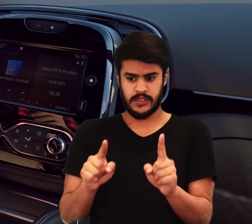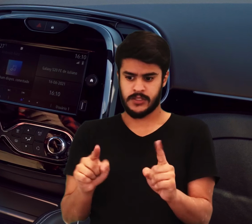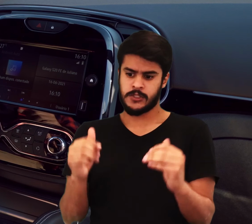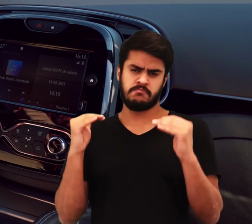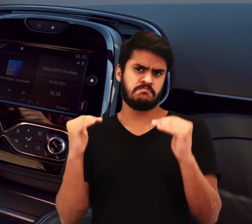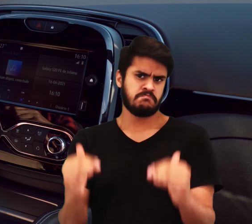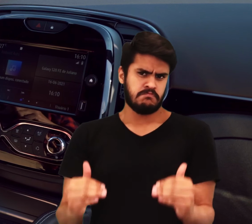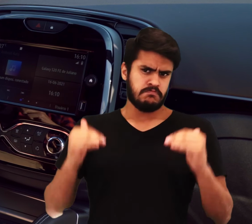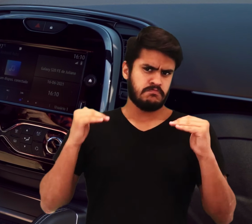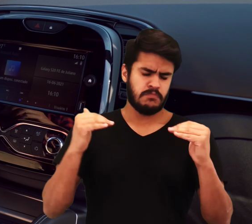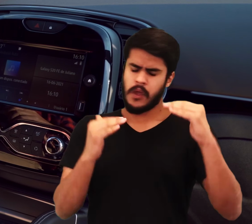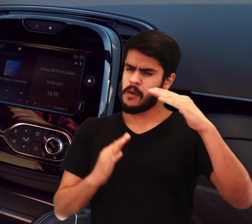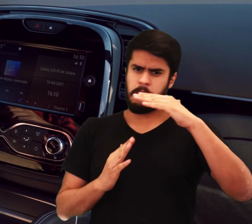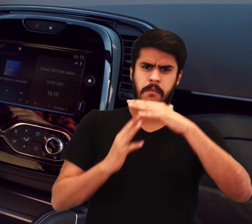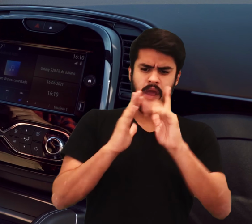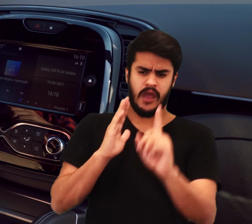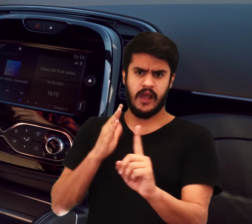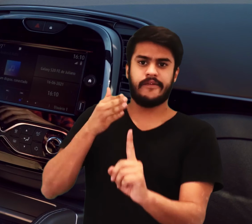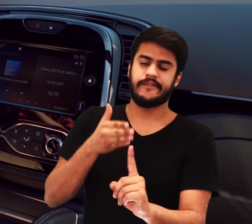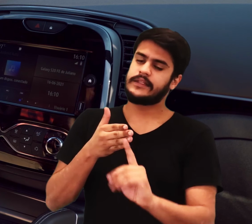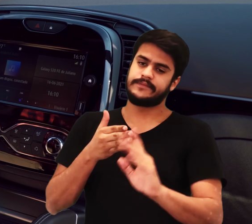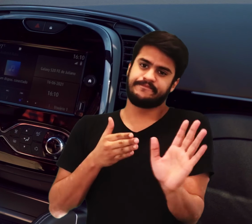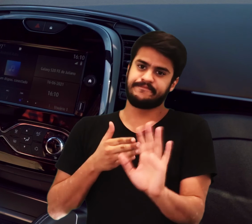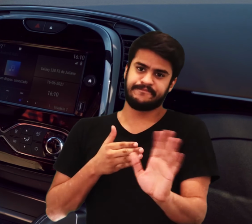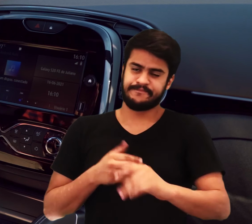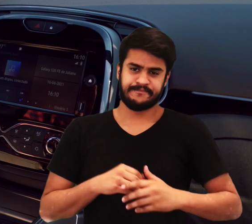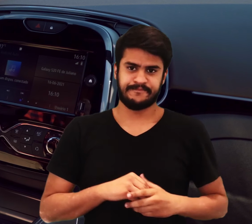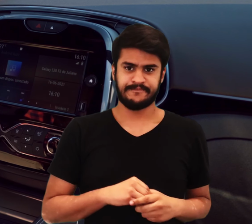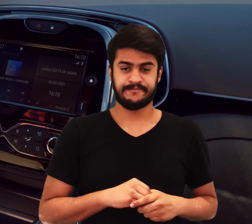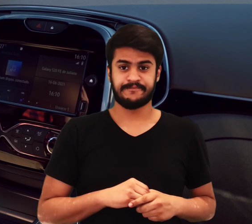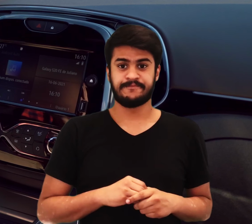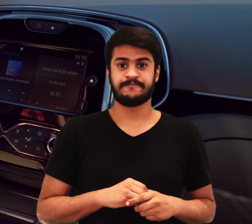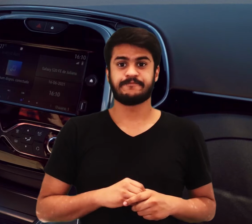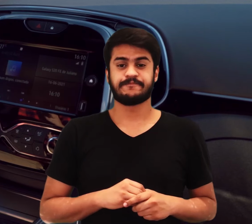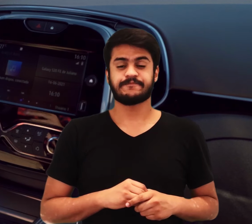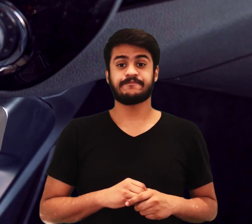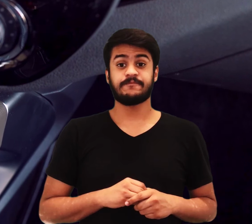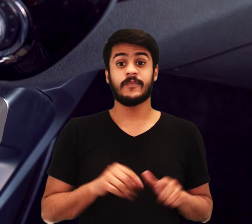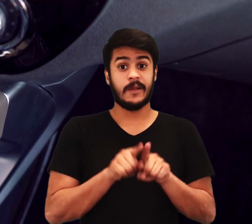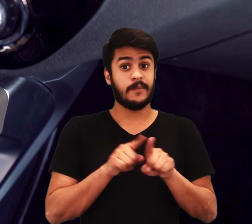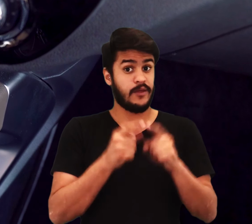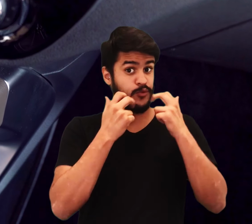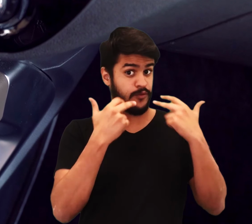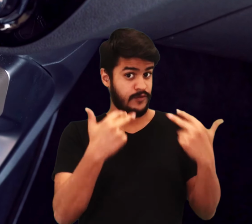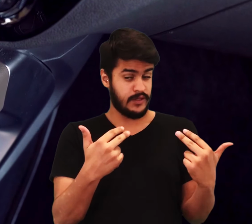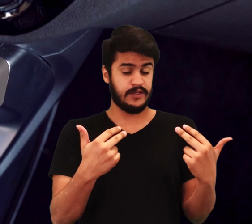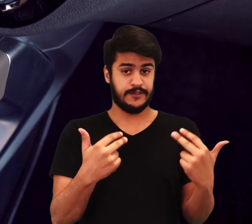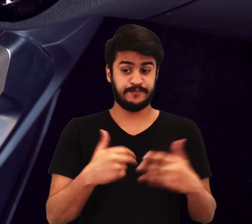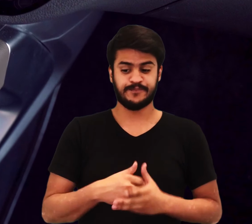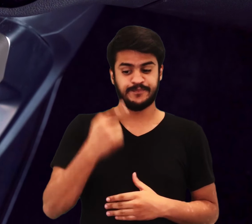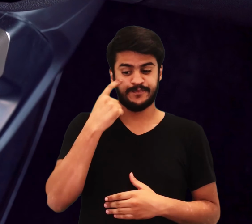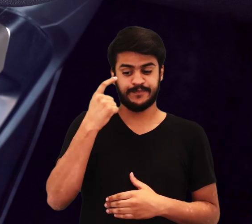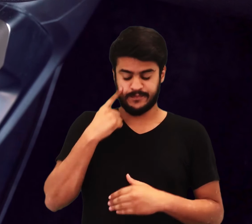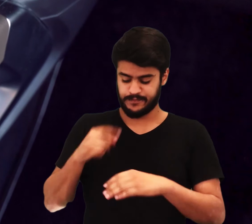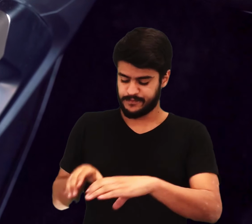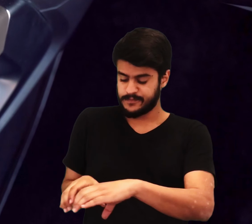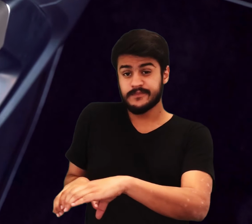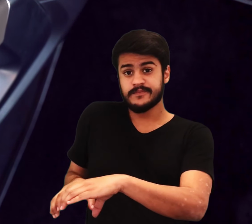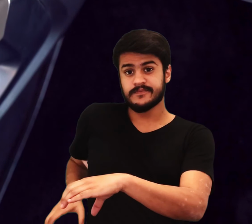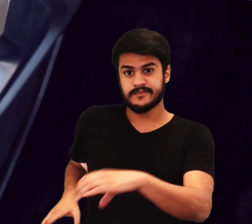necessariamente faz aí do Capture uma referência em termos de sofisticação de cabine, tá? Uma novidade importante também é esse